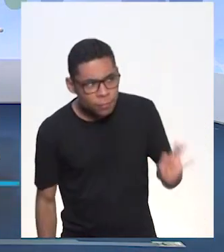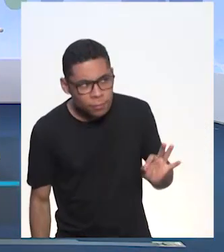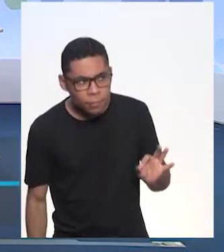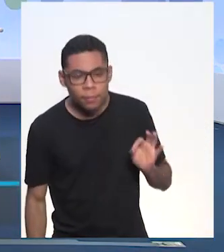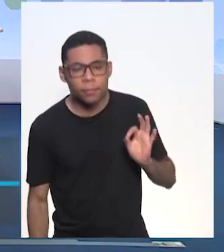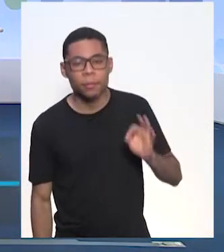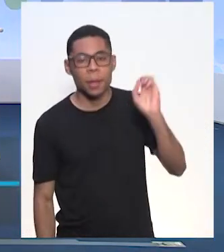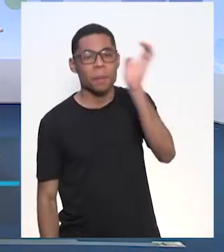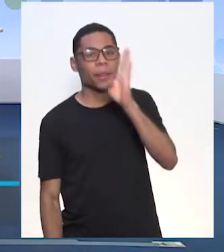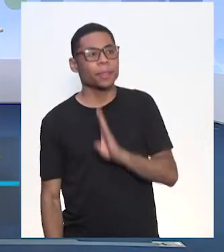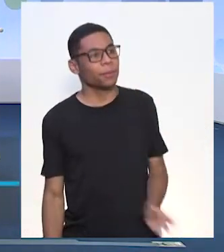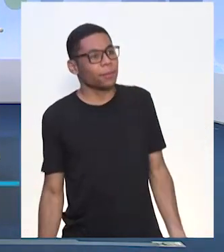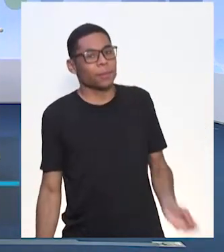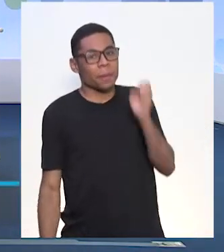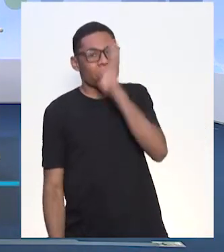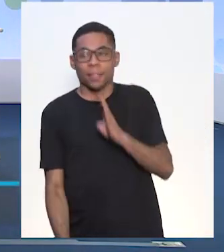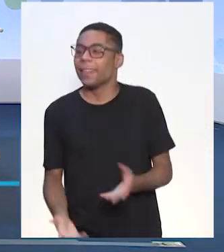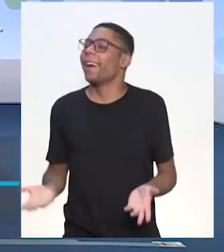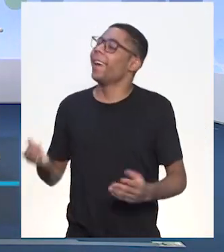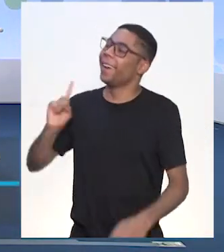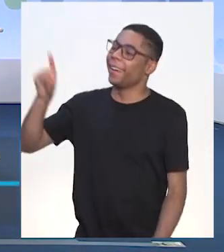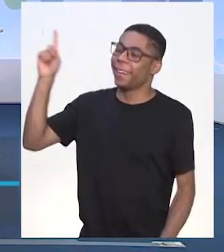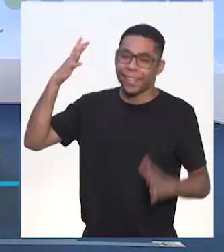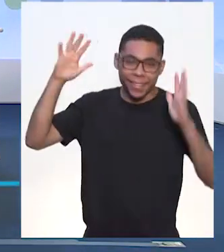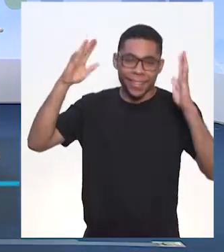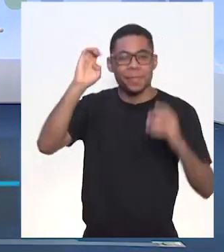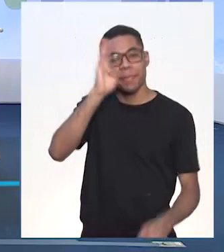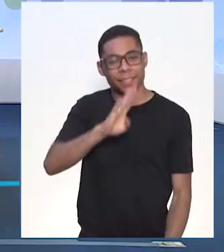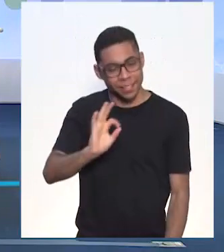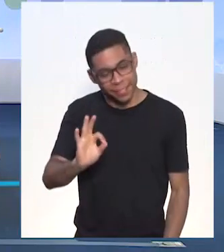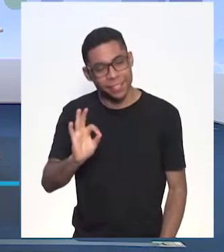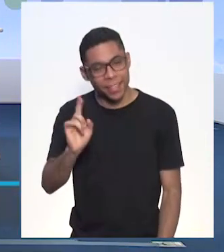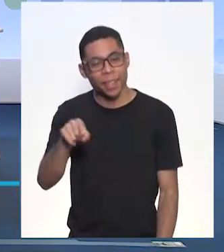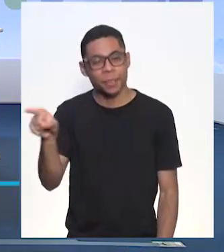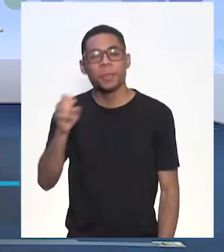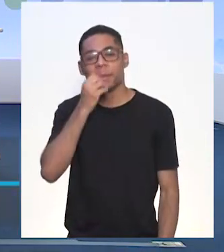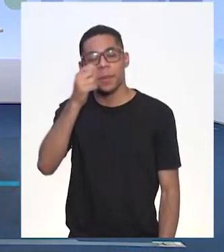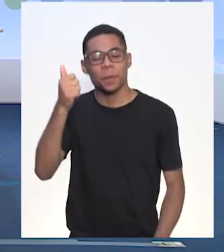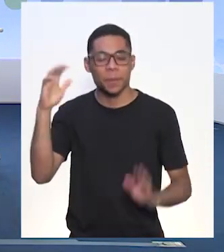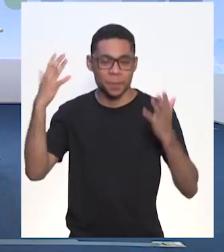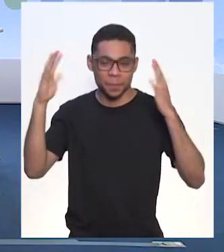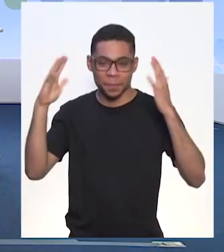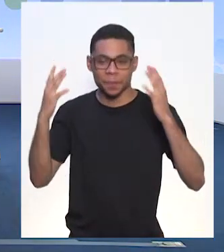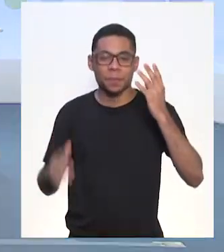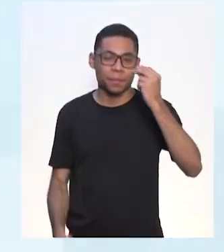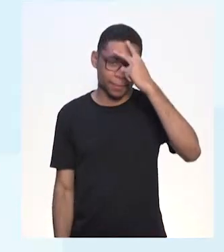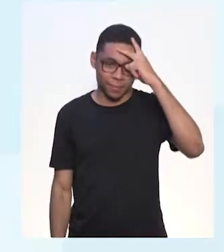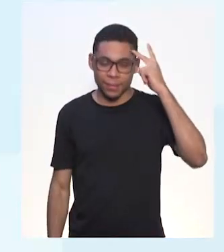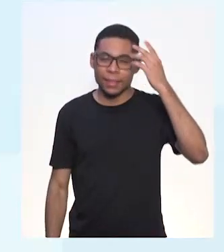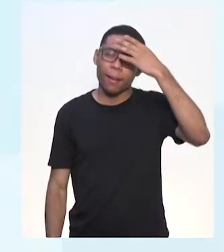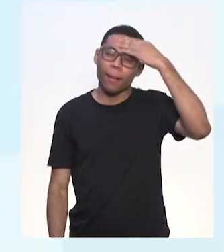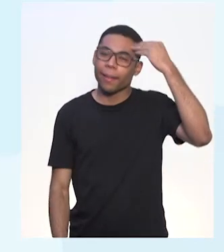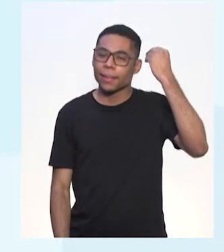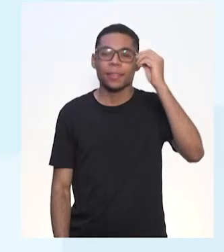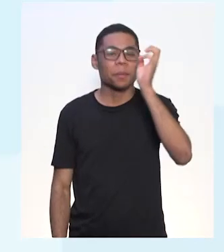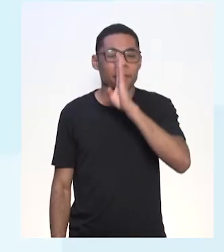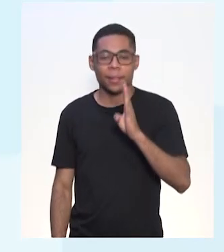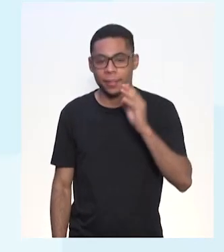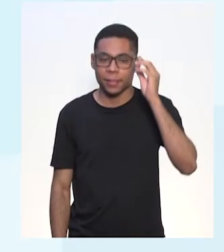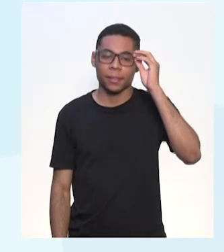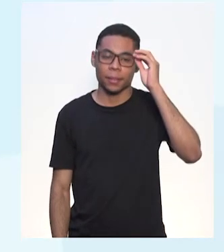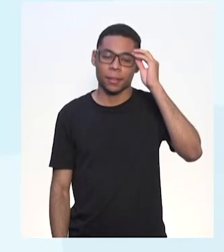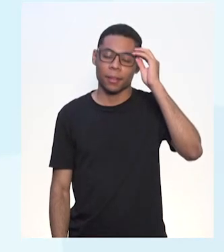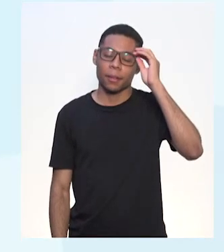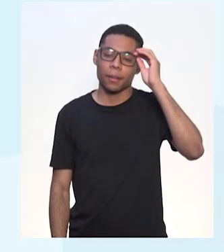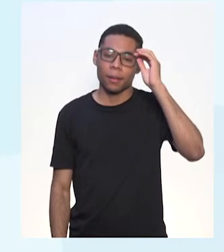Brasil. Acertou, é o Brasil. Acertei, isso aí. Muito bem, muita gente esquece, né, galera? O Brasil, ele